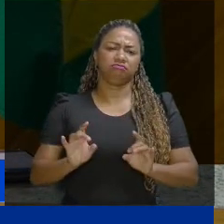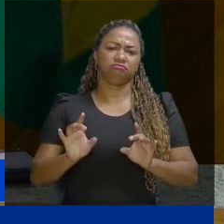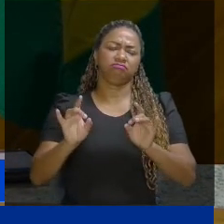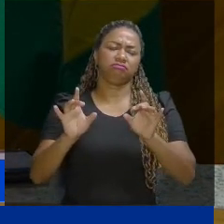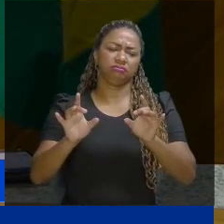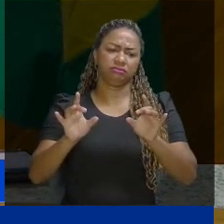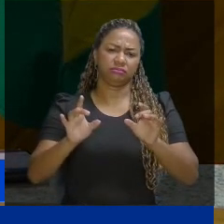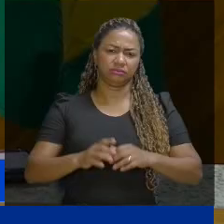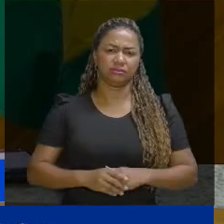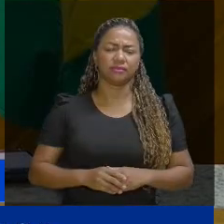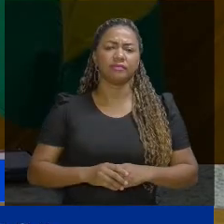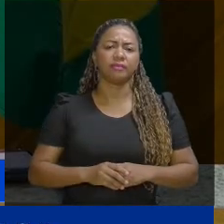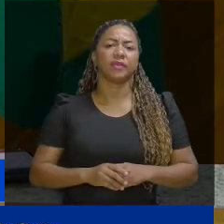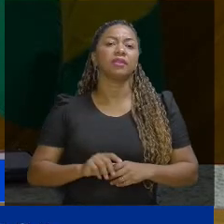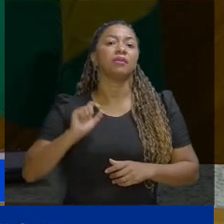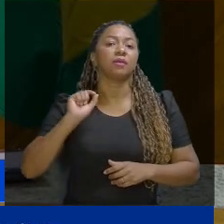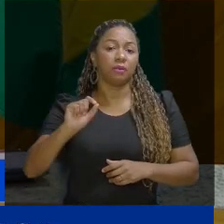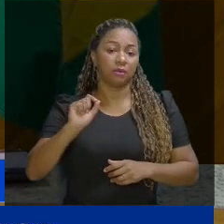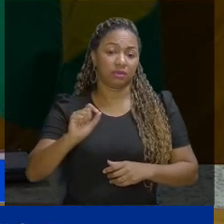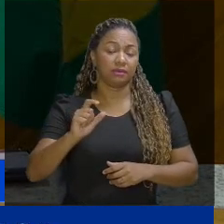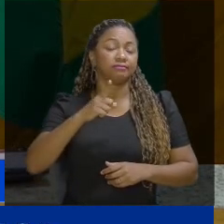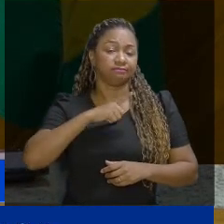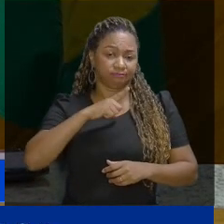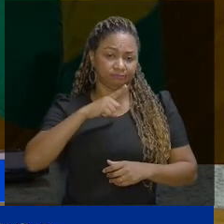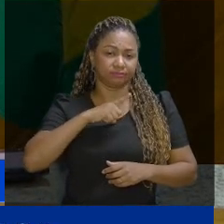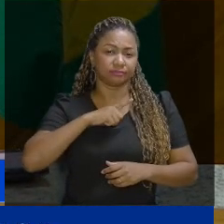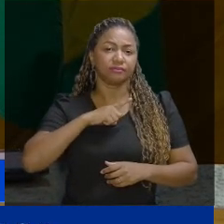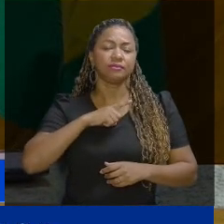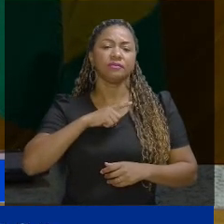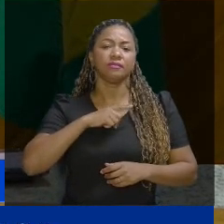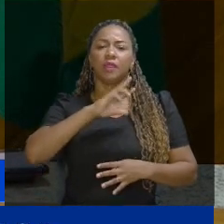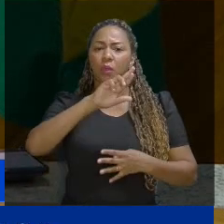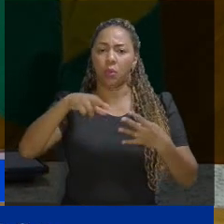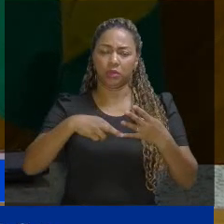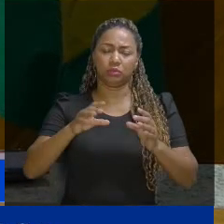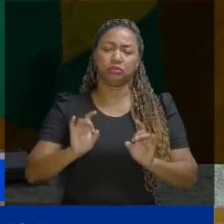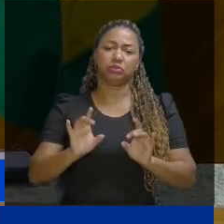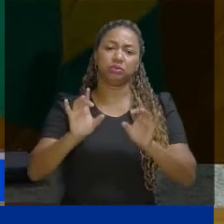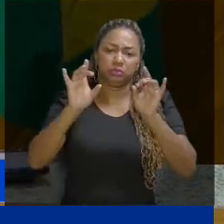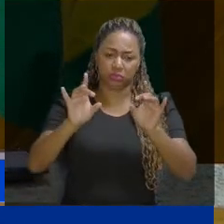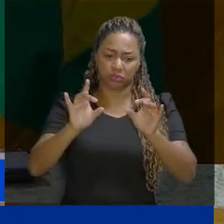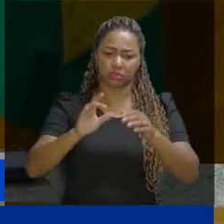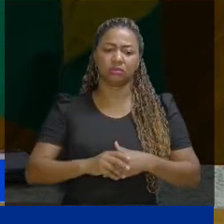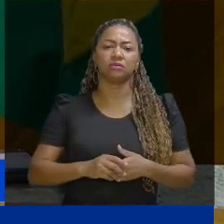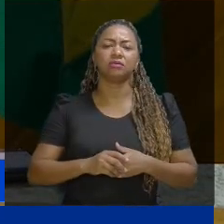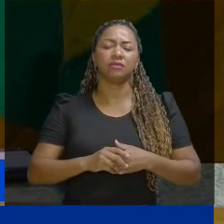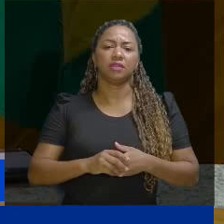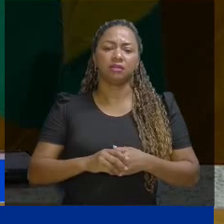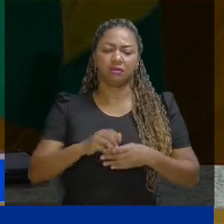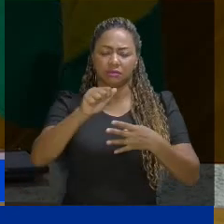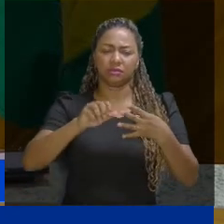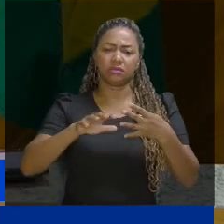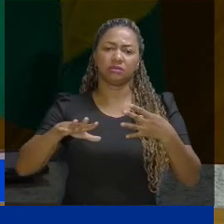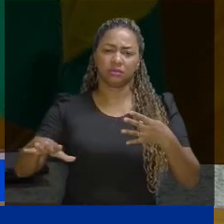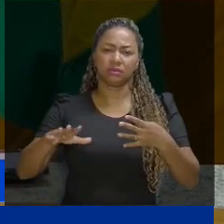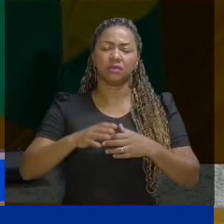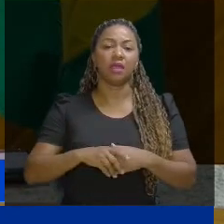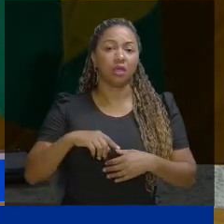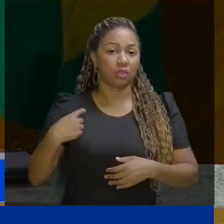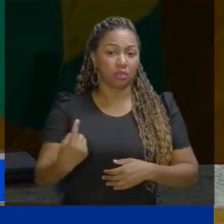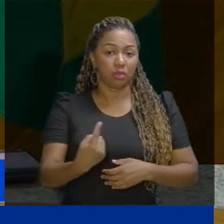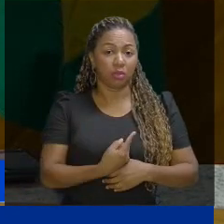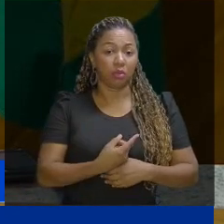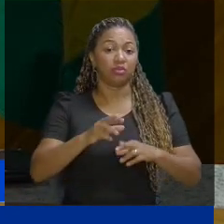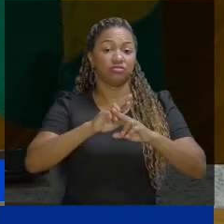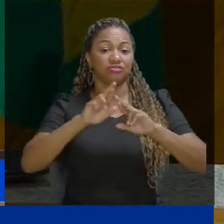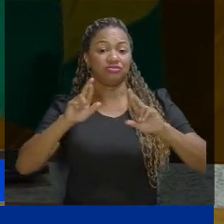especial. Este é o quadro que se tem. Um recurso especial foi o fundamento daquela jurisprudência. Aqui nós estamos